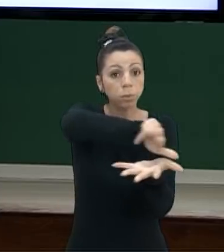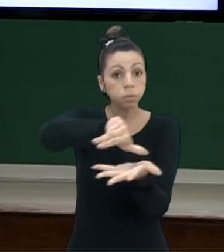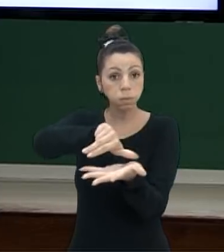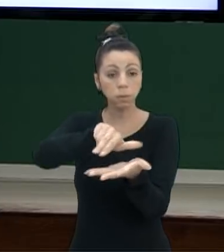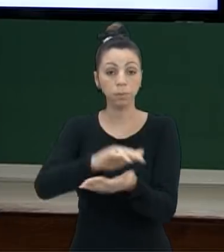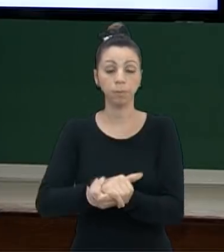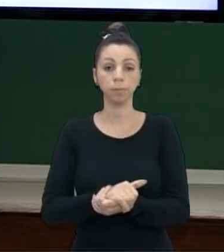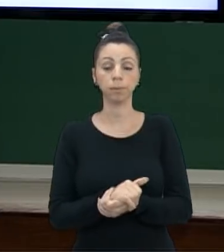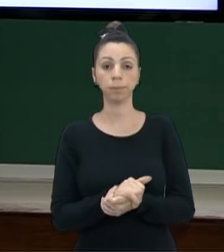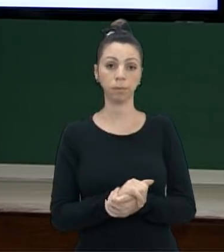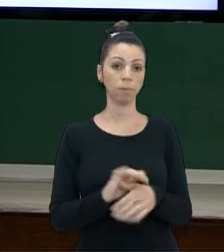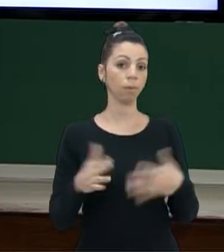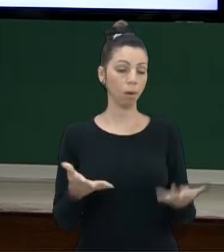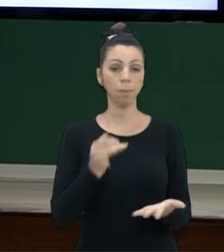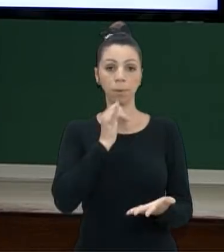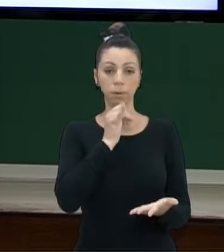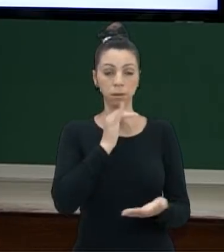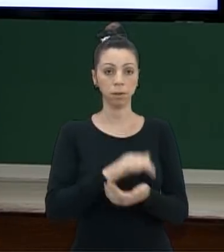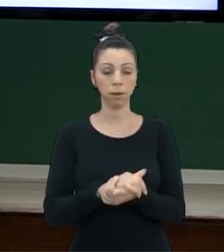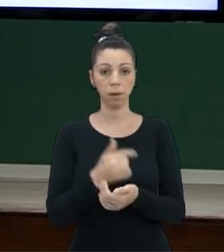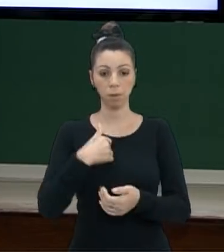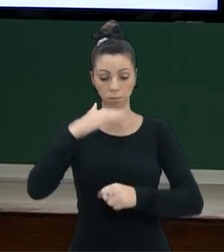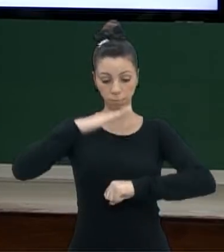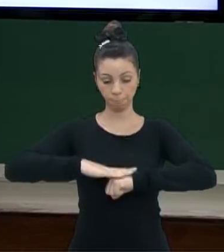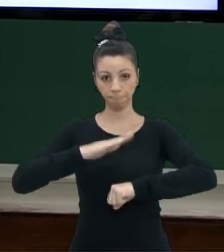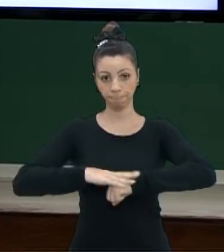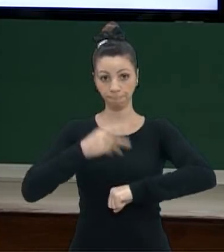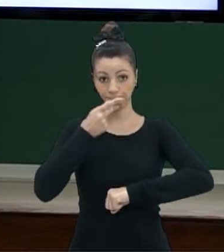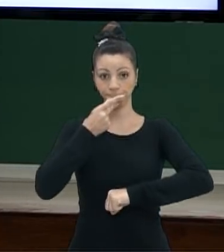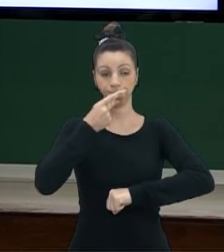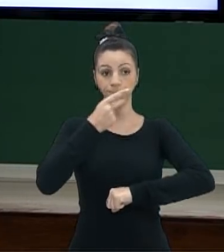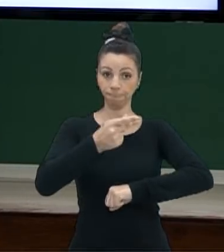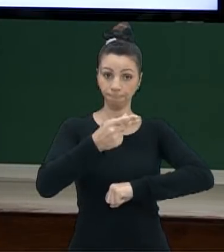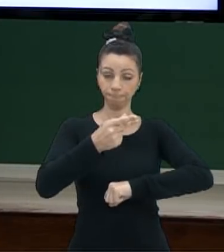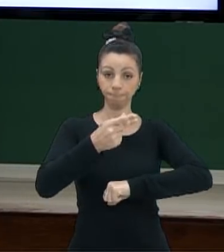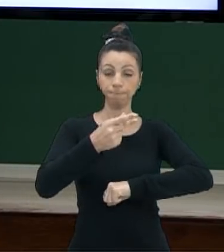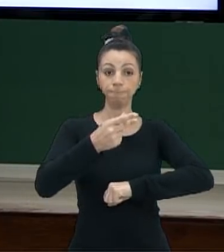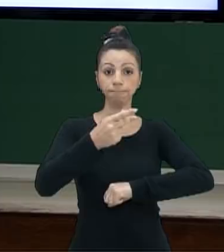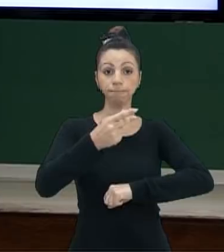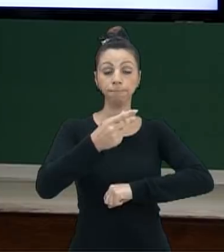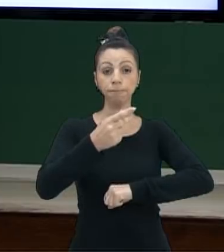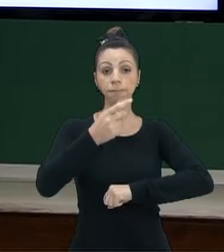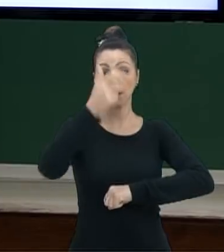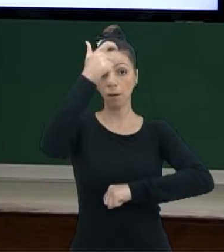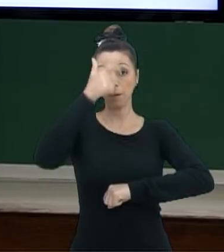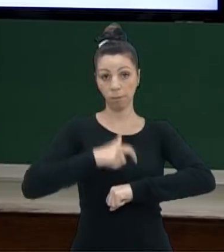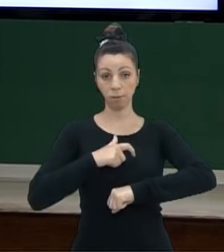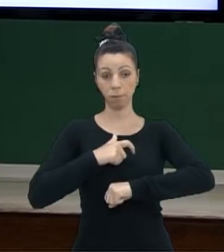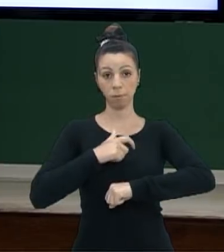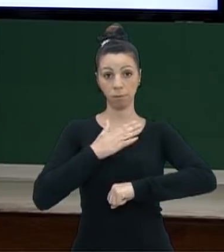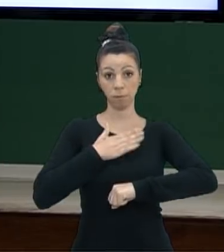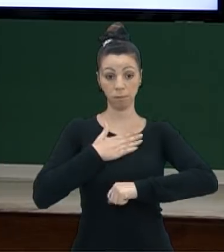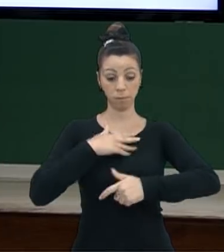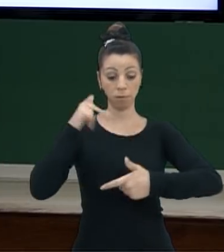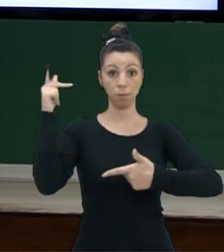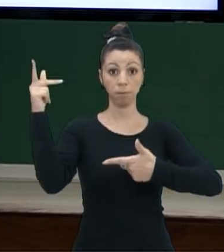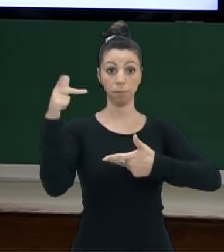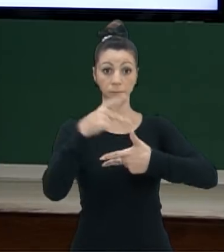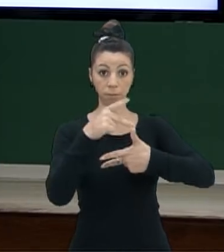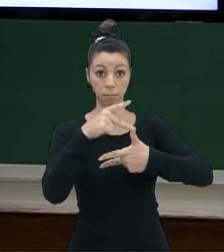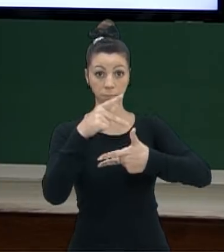isso? Se eu estou falando agora, eu estou ocupando a primeira